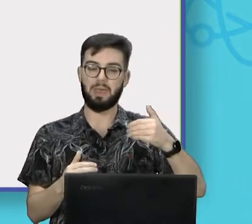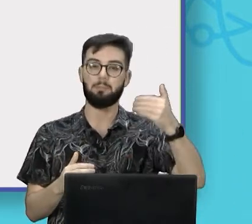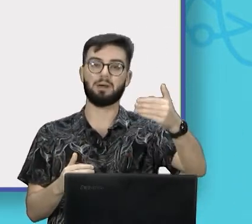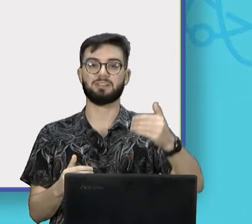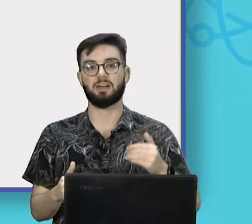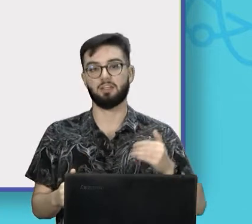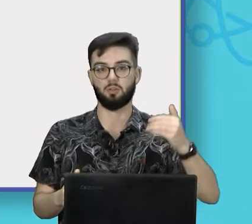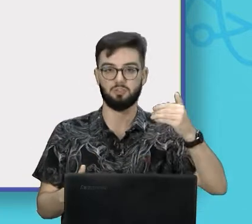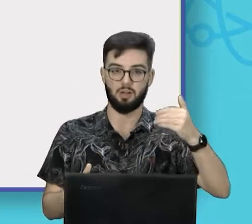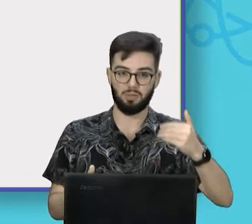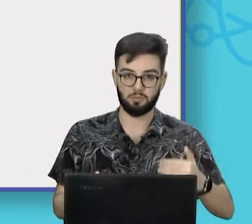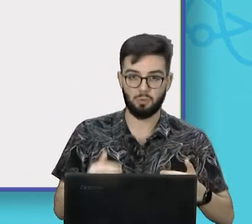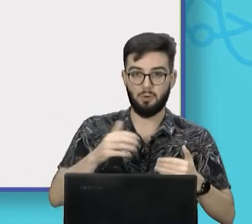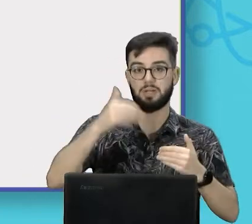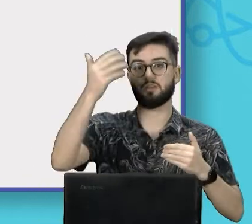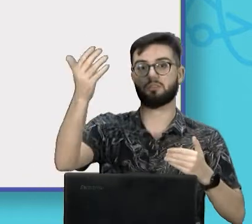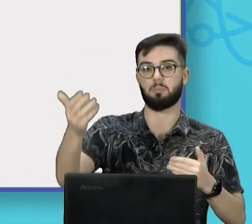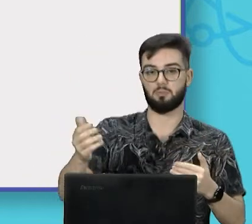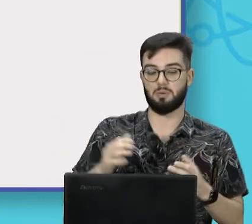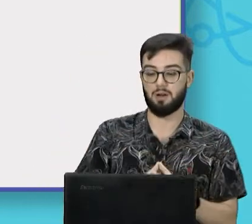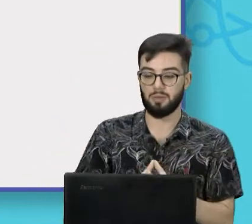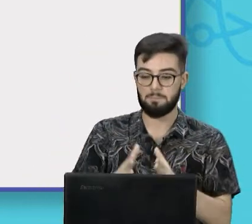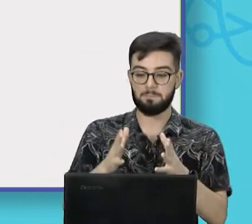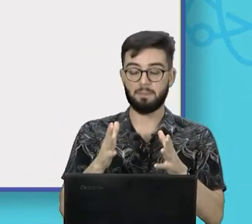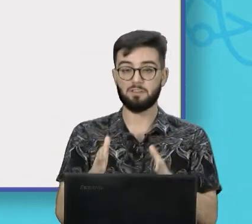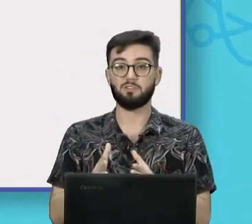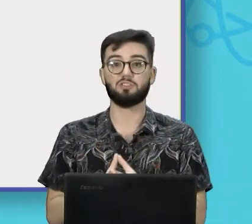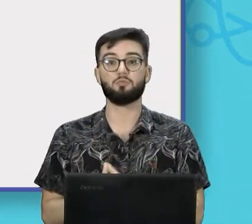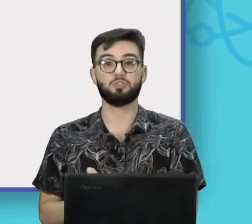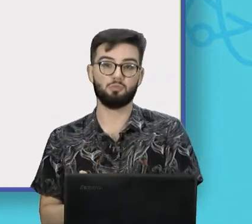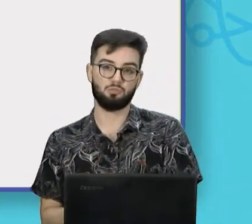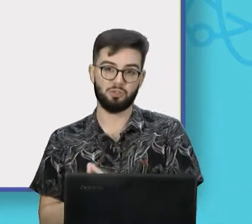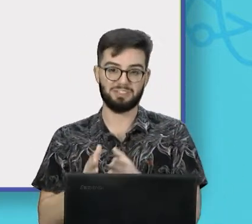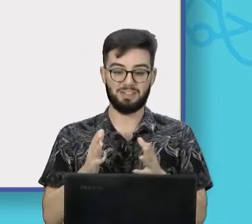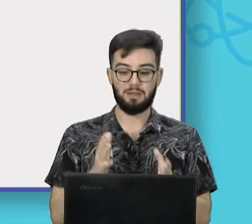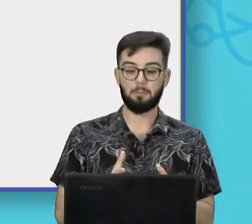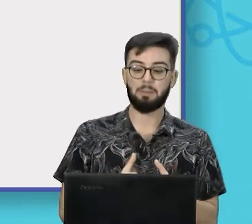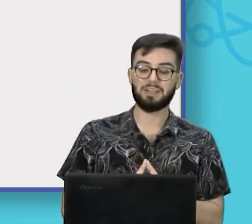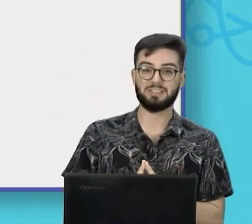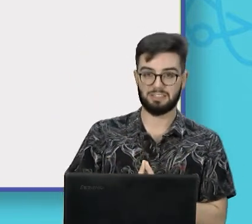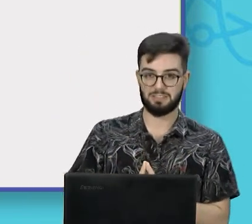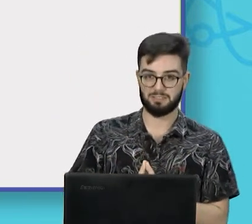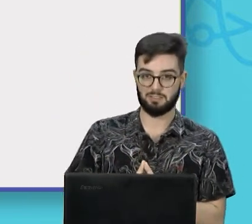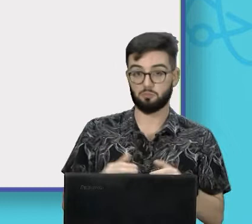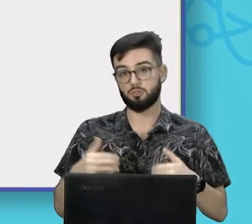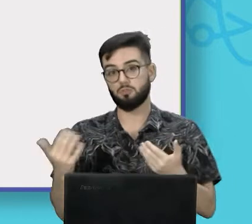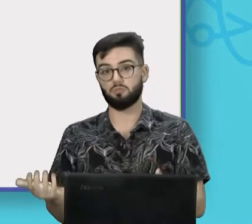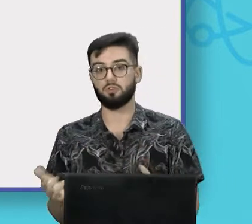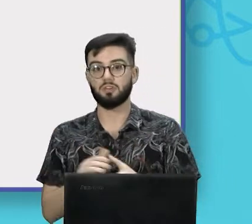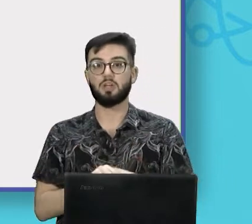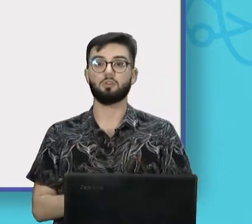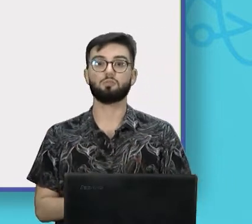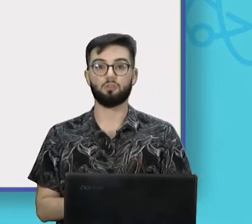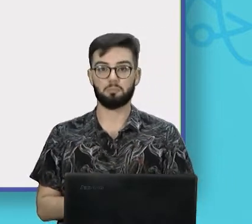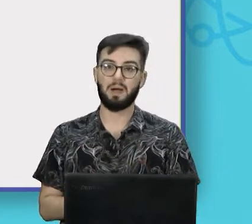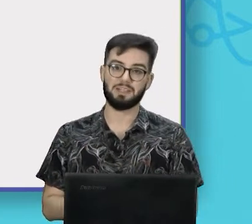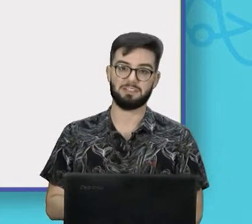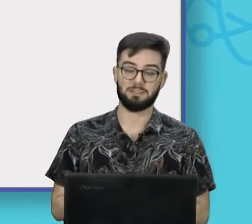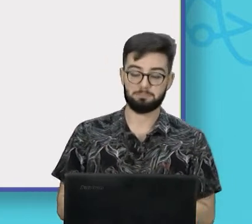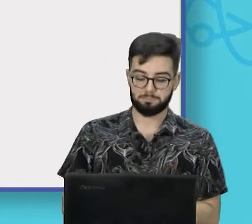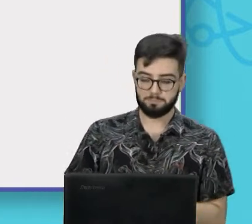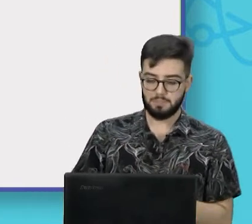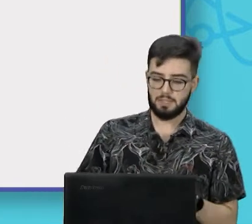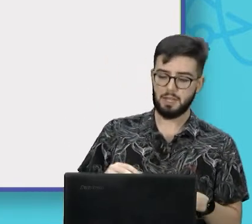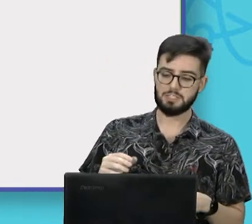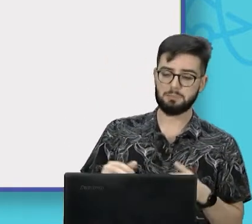reflexão pé passar a nossa aula atual e a nossa próxima aula só as constituições brasileiras as constituições do